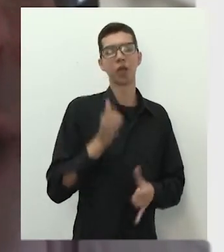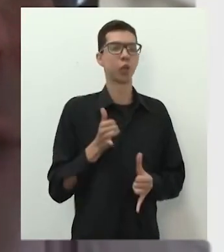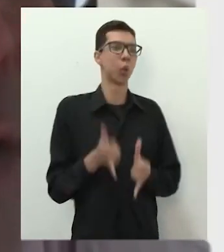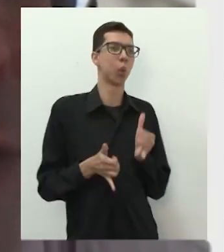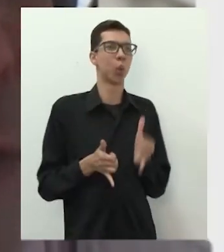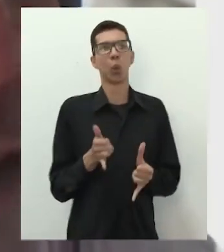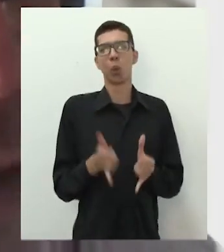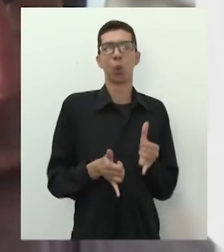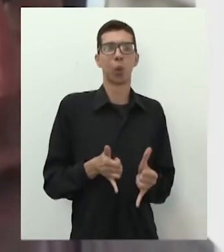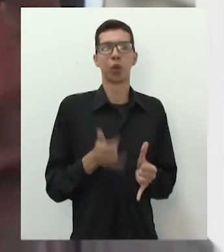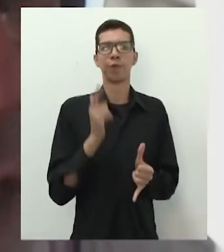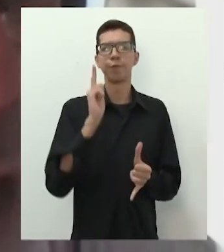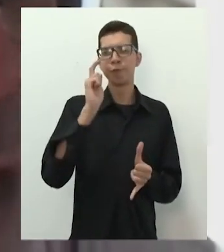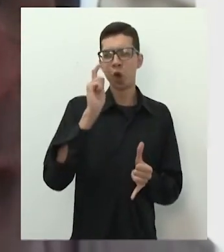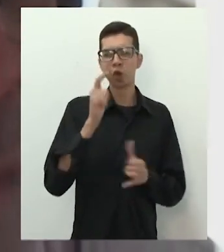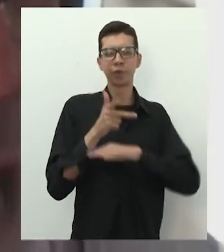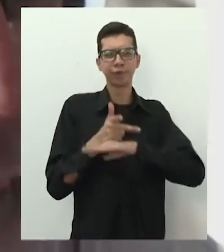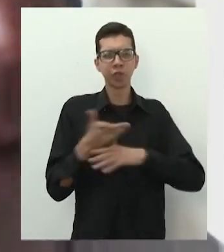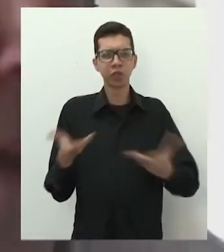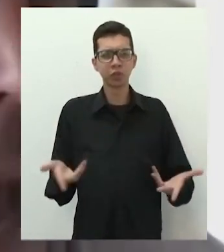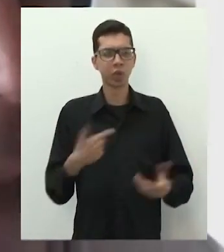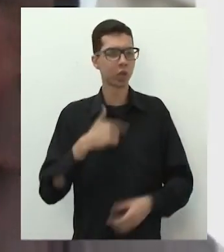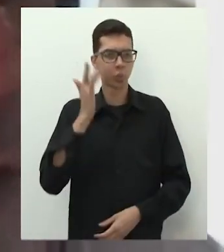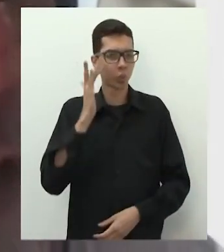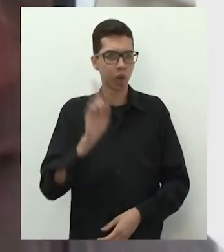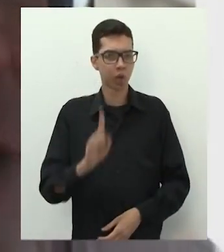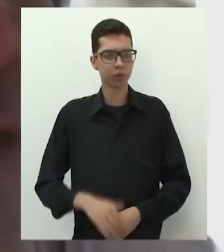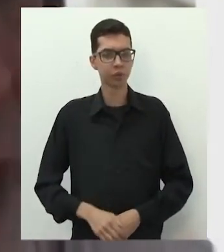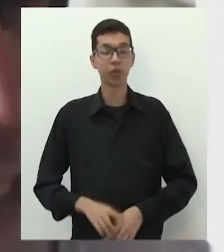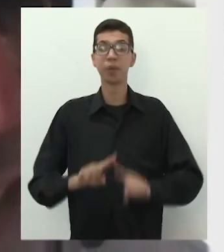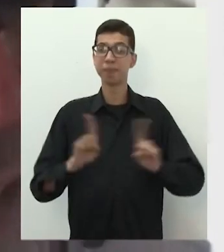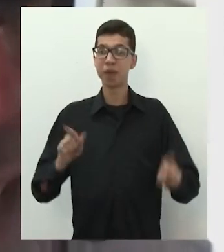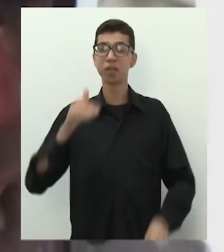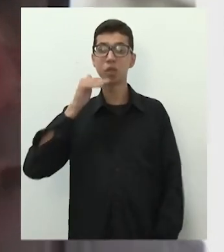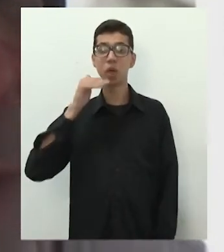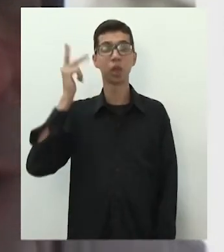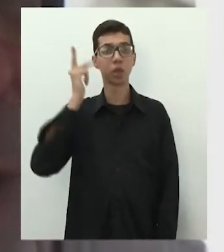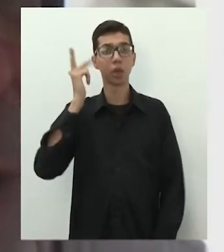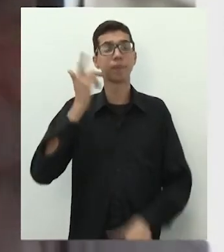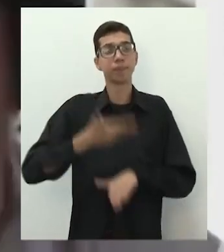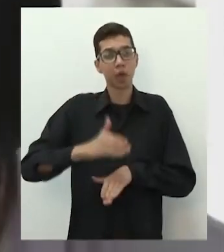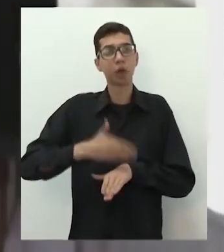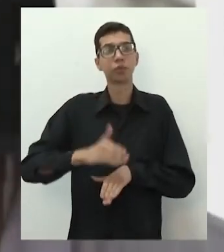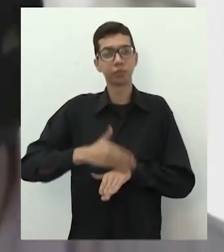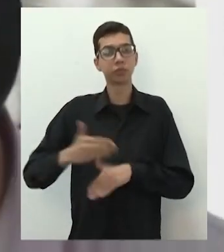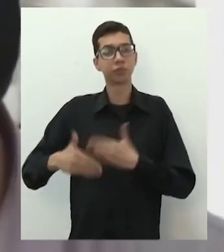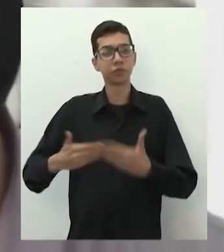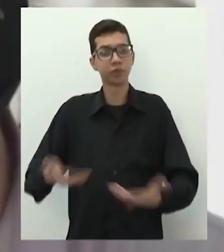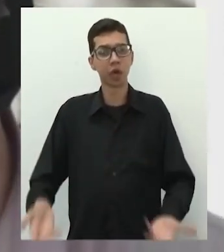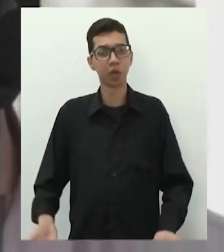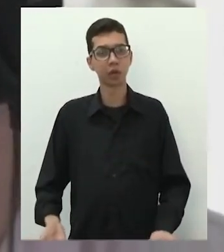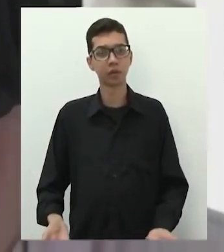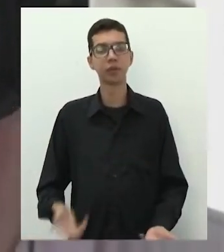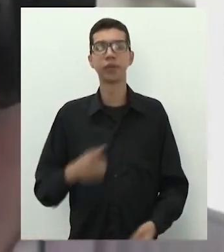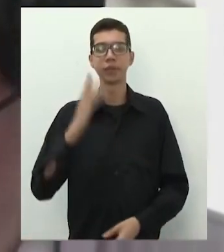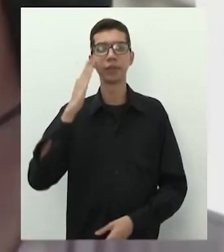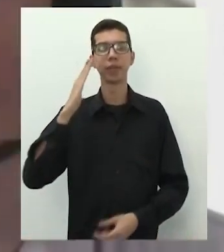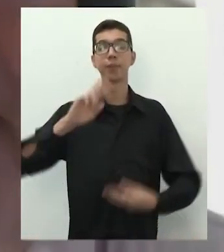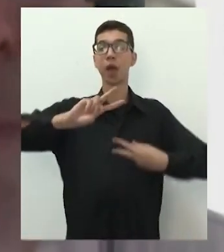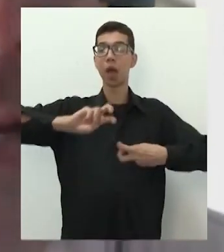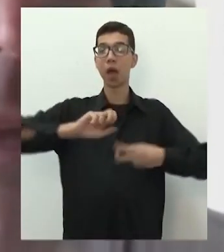de tudo, e com 12, 13 anos o pai fica chateado que ele não volta na hora que ele combinou da balada. O que eu viro para esse pai e falo? Ele não vai